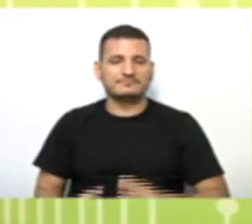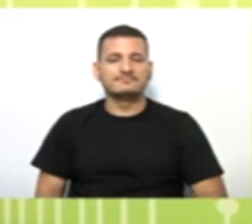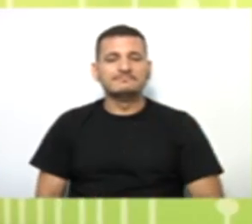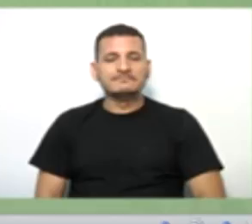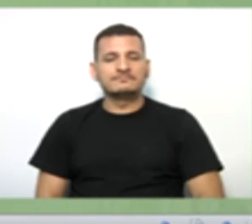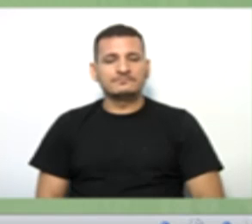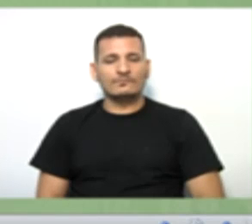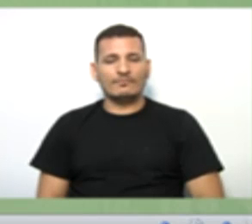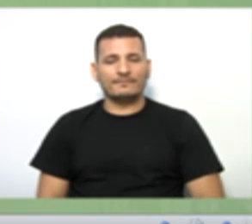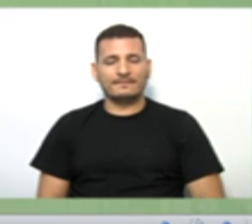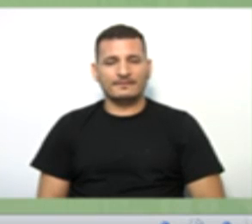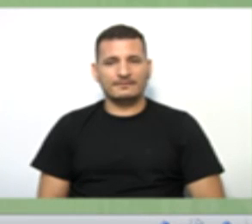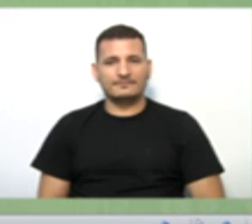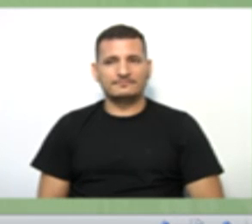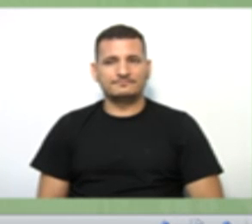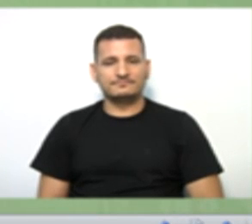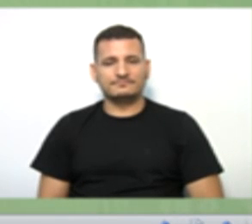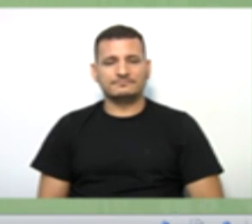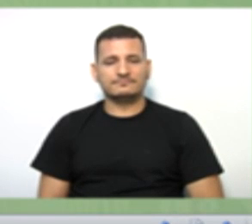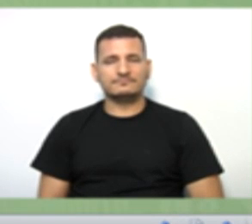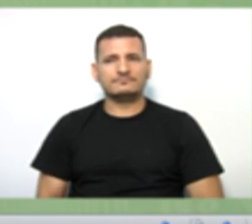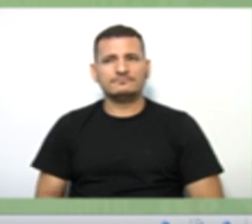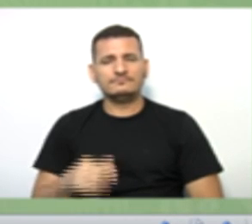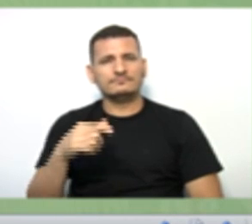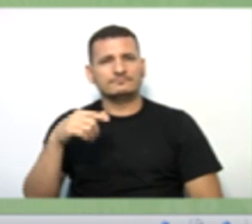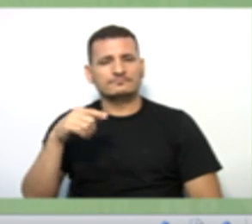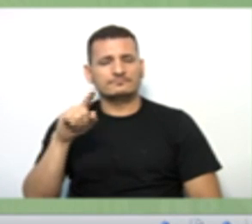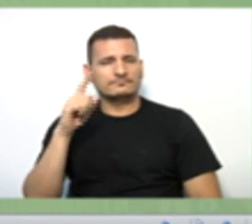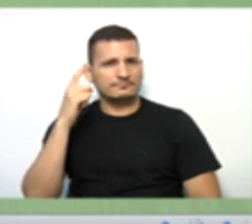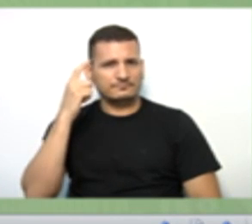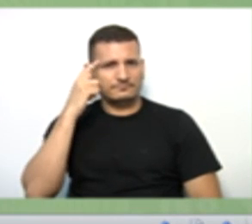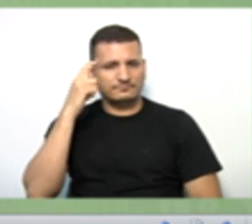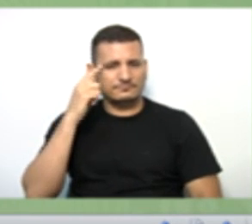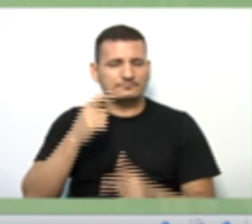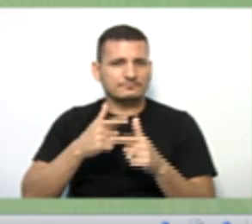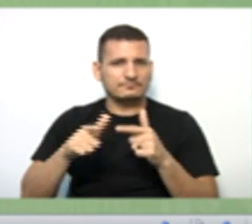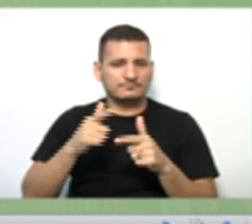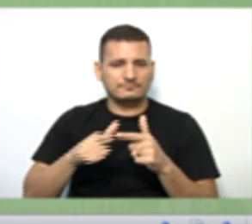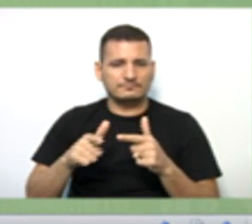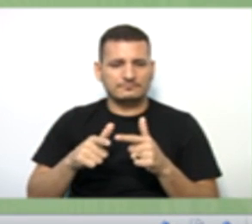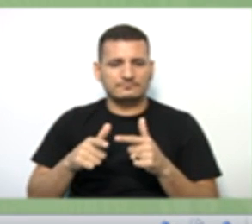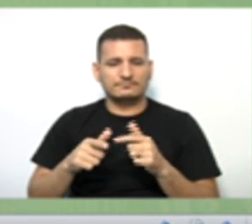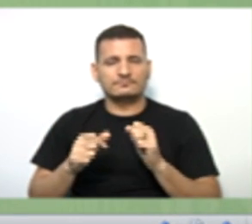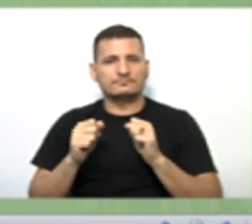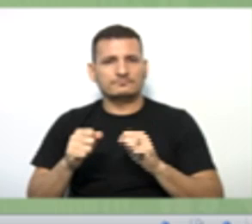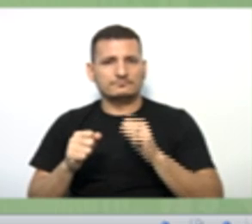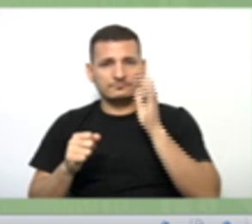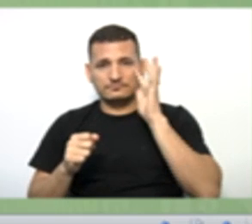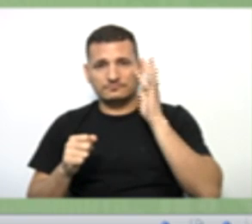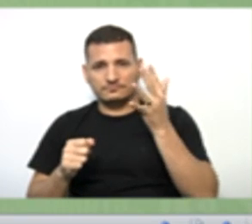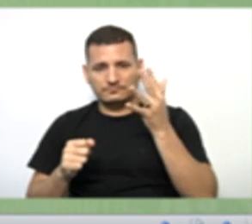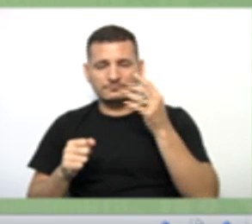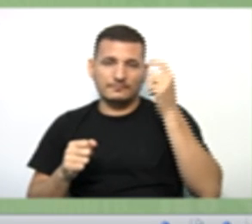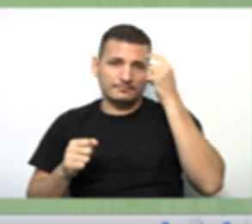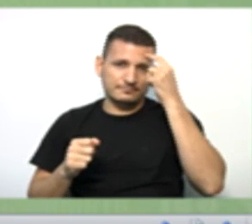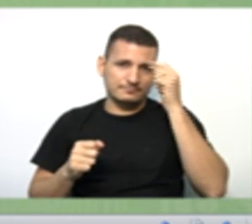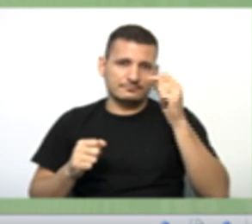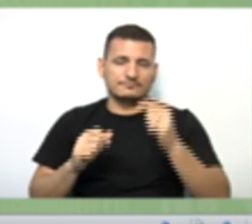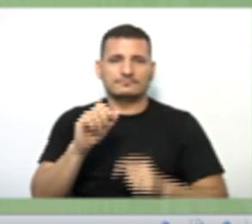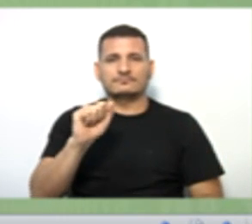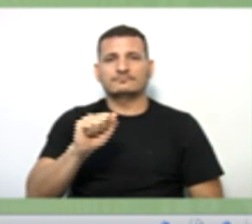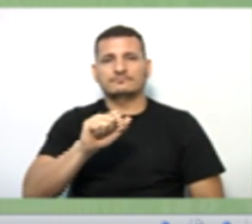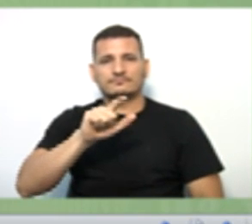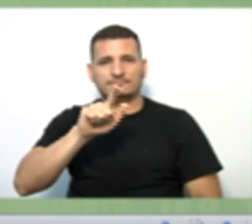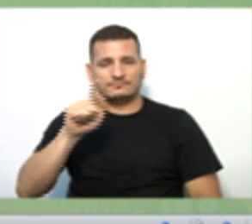lá. Quando a gente pensa nessa questão de problema que pode ser resolvido, a gente pensa logo nesse